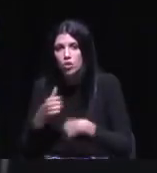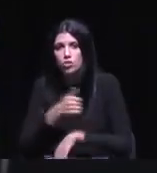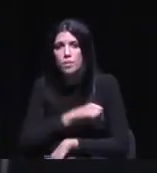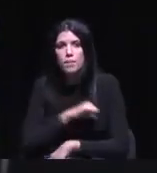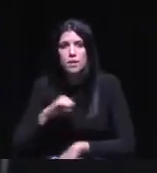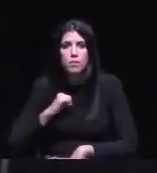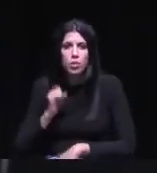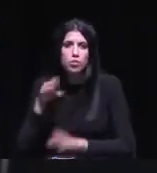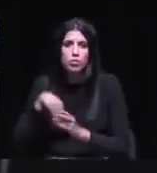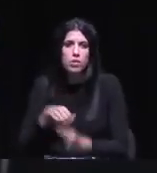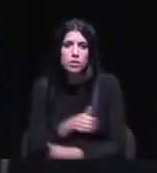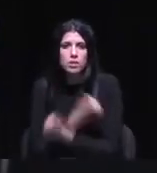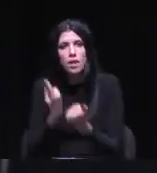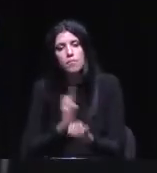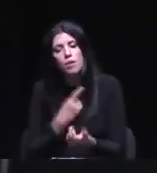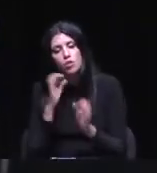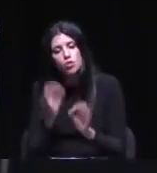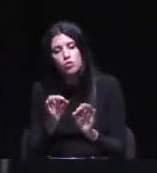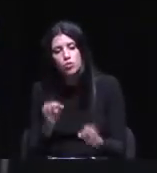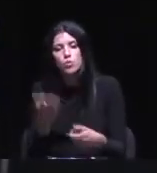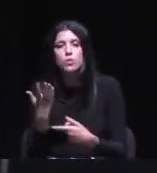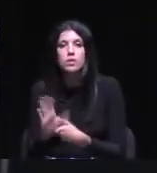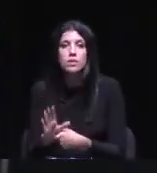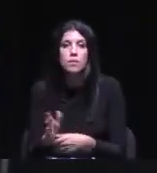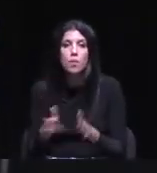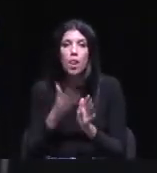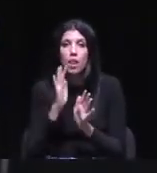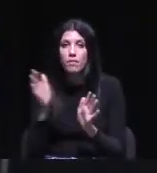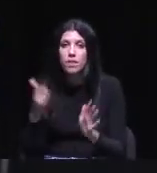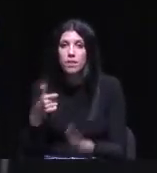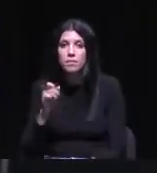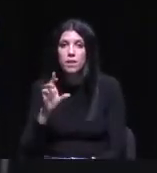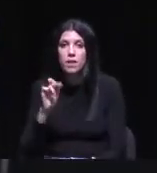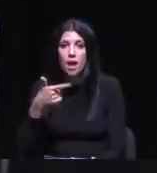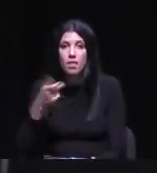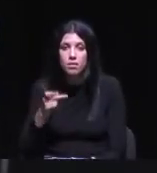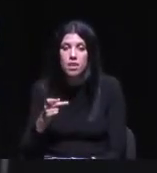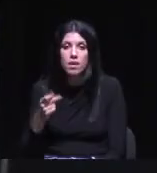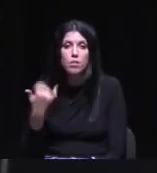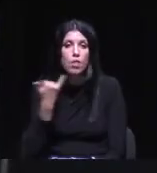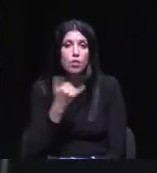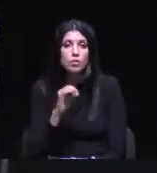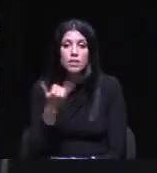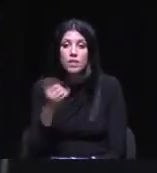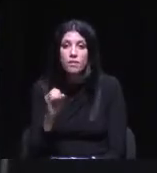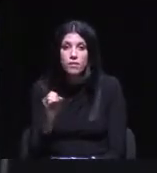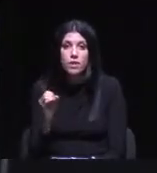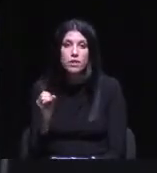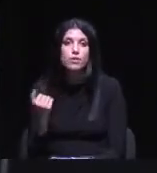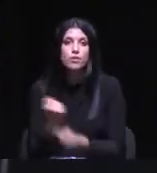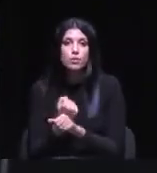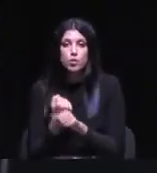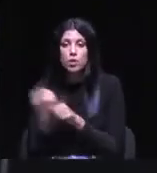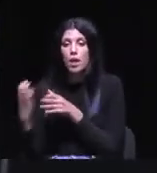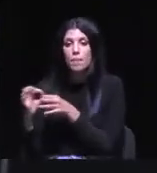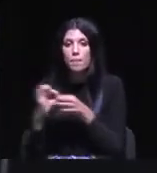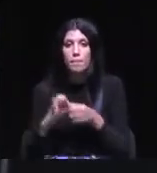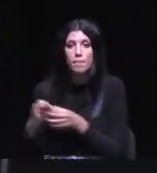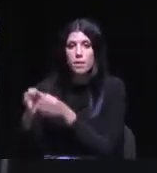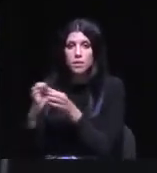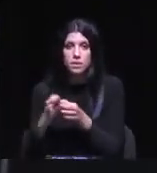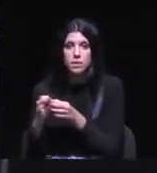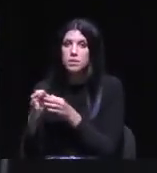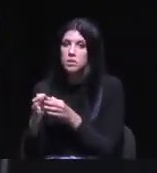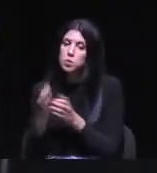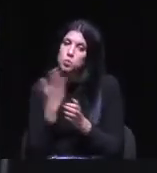preservadas como tal. Podemos dar o exemplo da Livraria Barata, que estava desde 2020 a funcionar em parceria, ainda que com